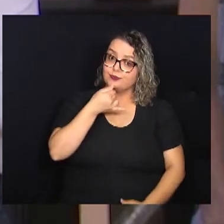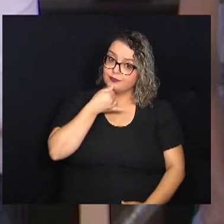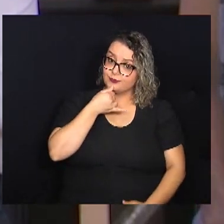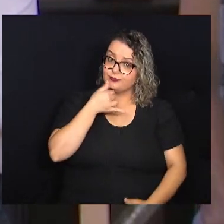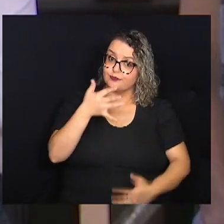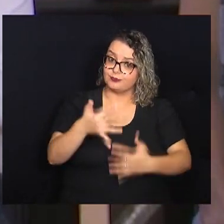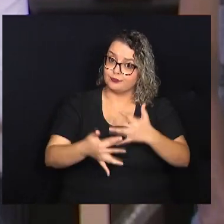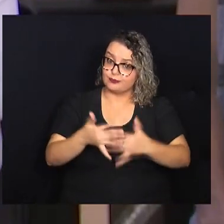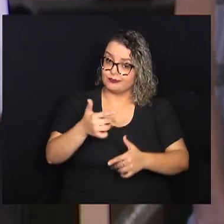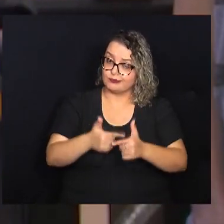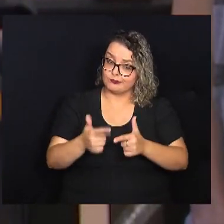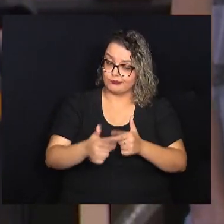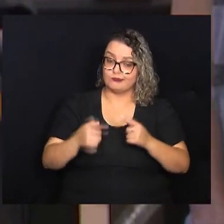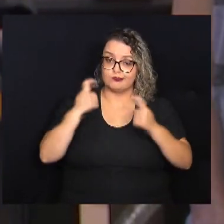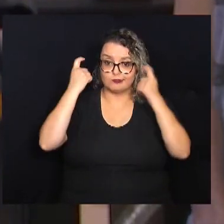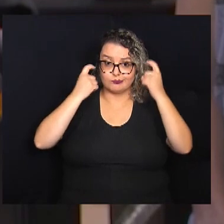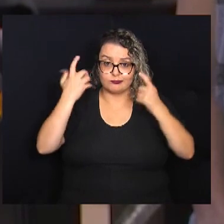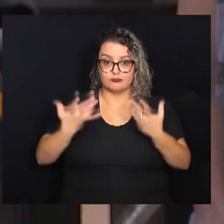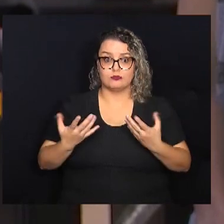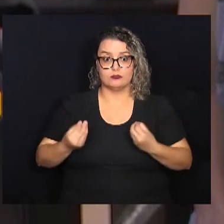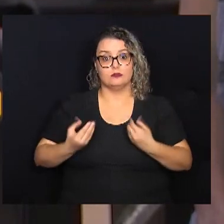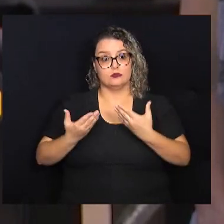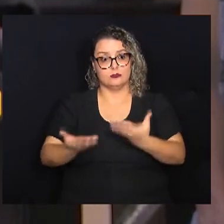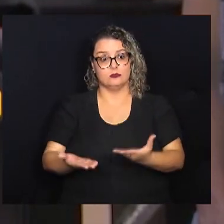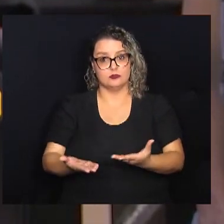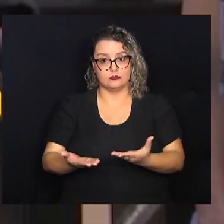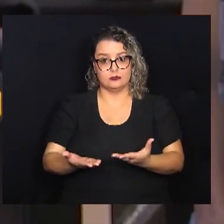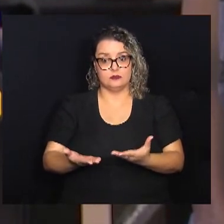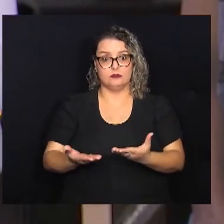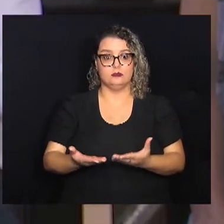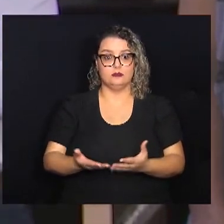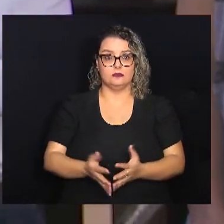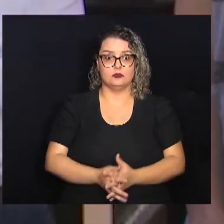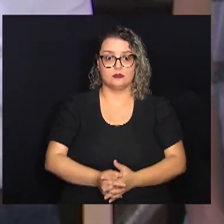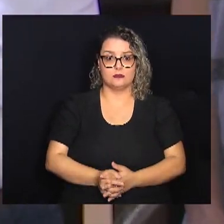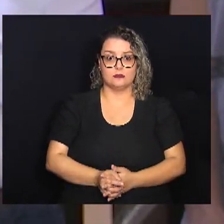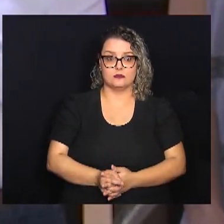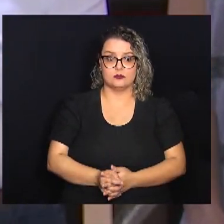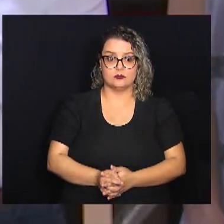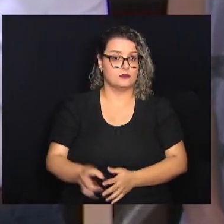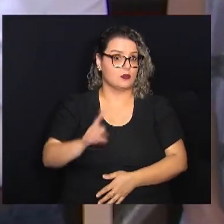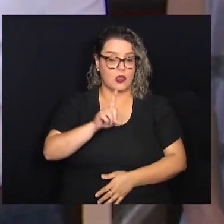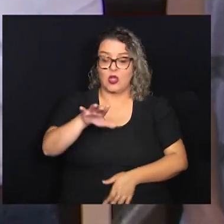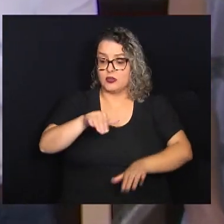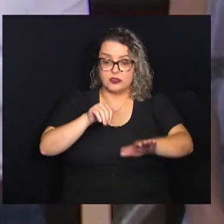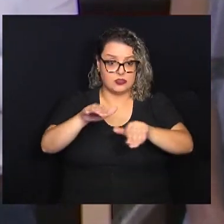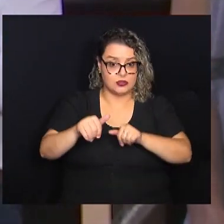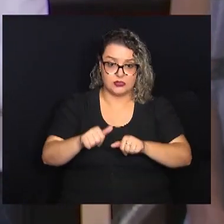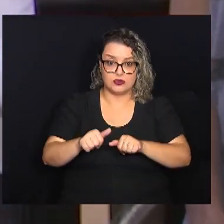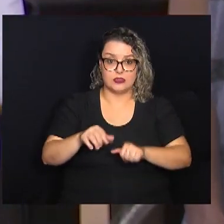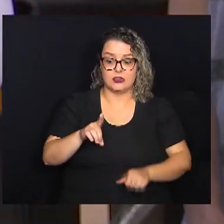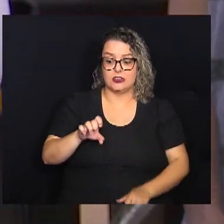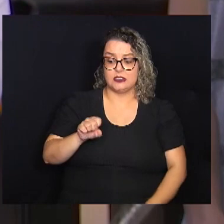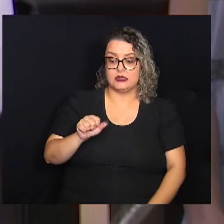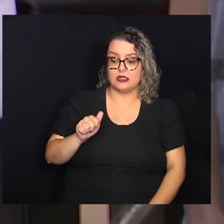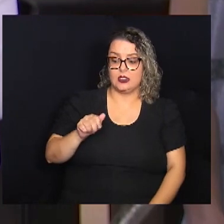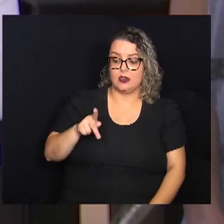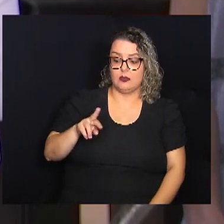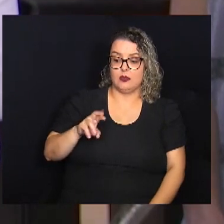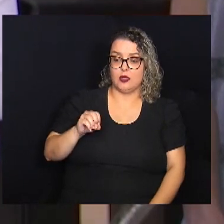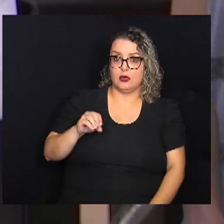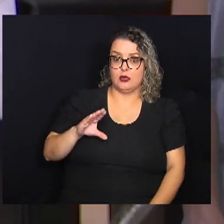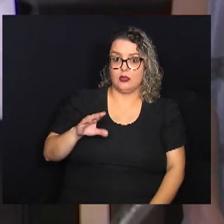dor de cabeça. Como eles apresentaram aqui, eles não estão sendo chamados à desapropriação. Eles estão sendo chamados